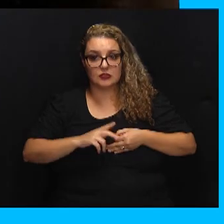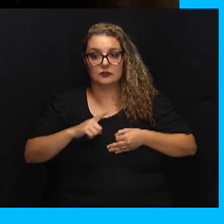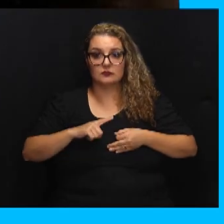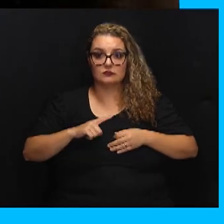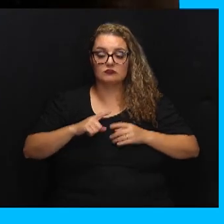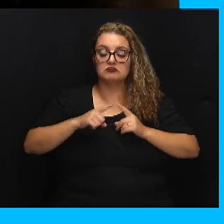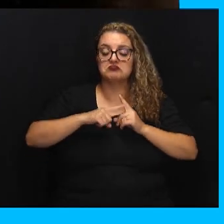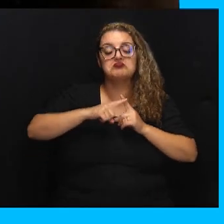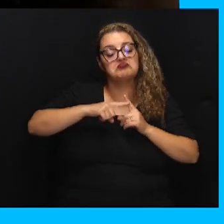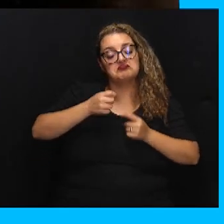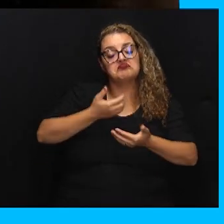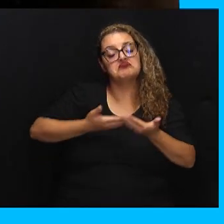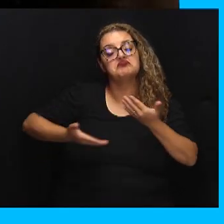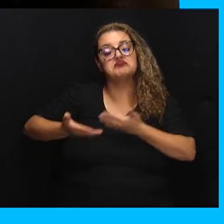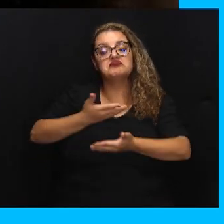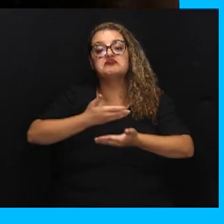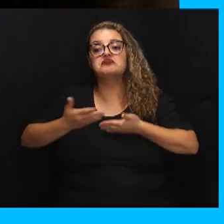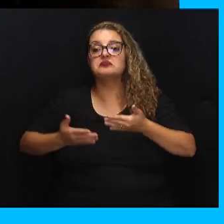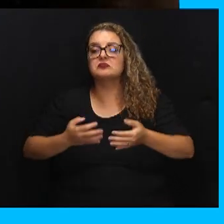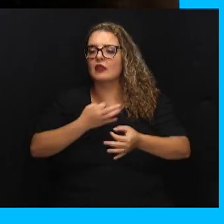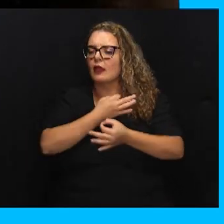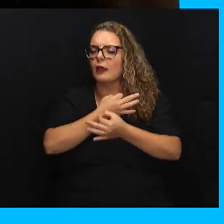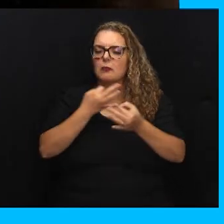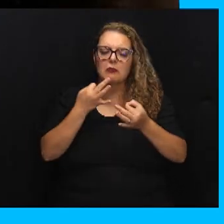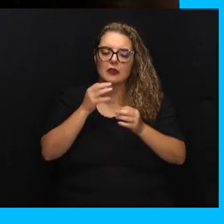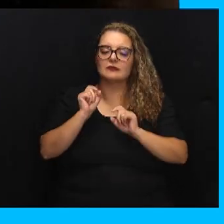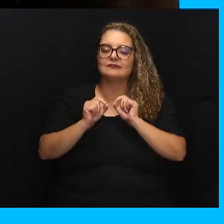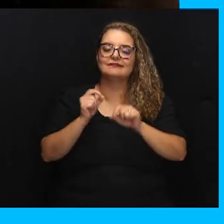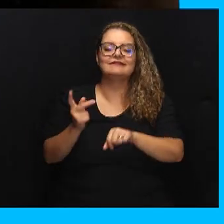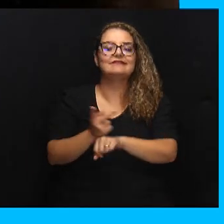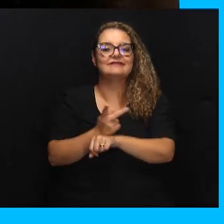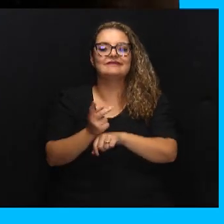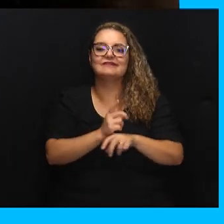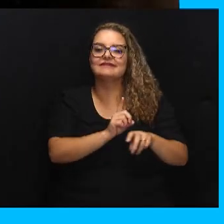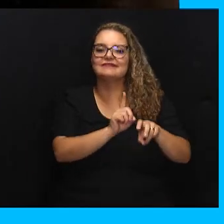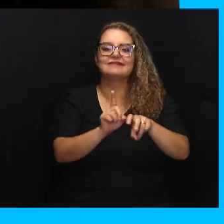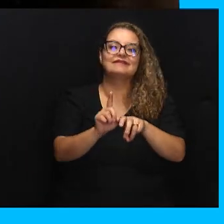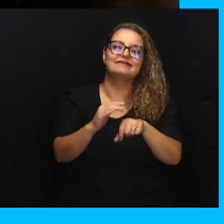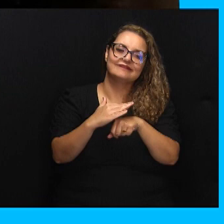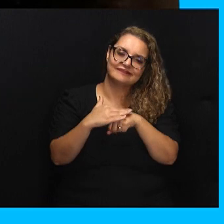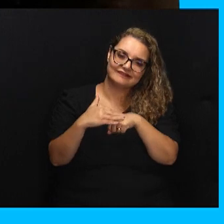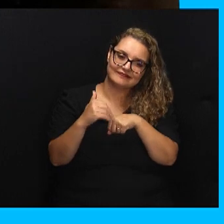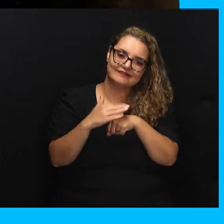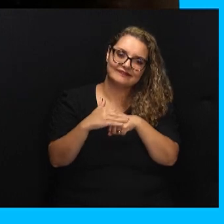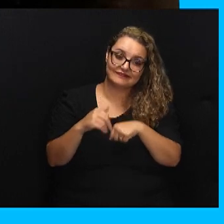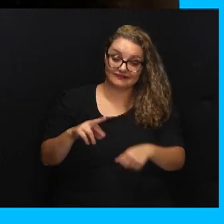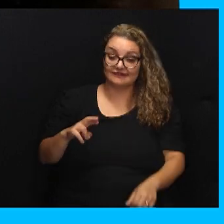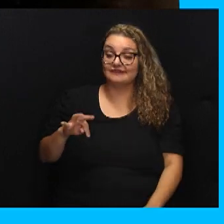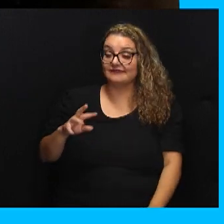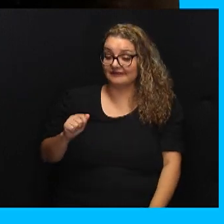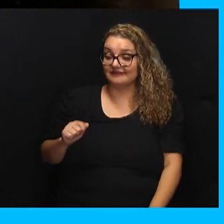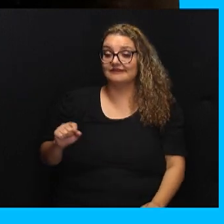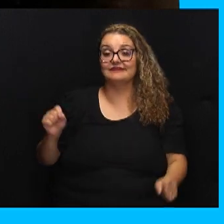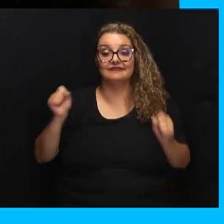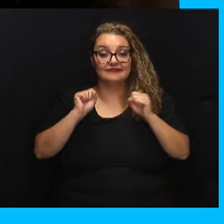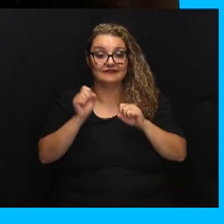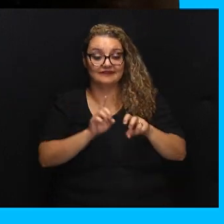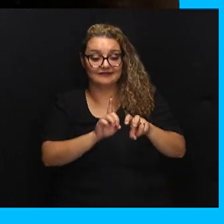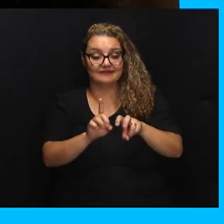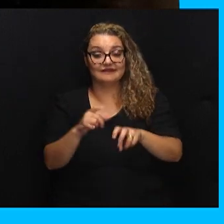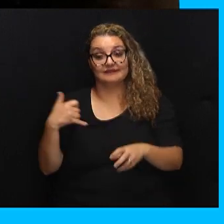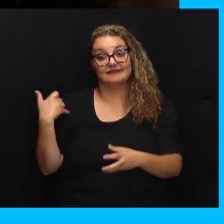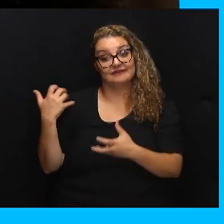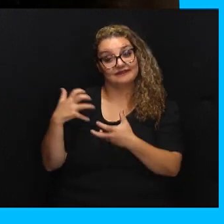temperamento sociável e é perfeita para quem busca uma companheira carinhosa. A Rita adora a companhia de